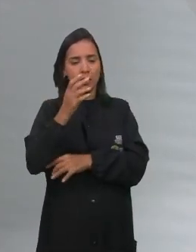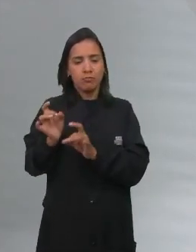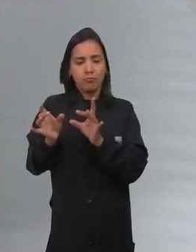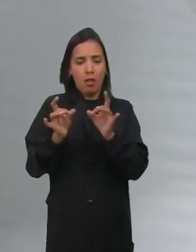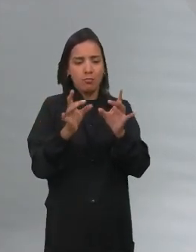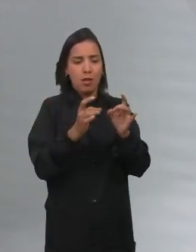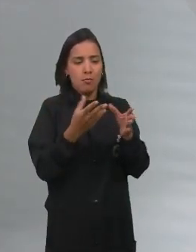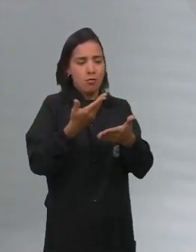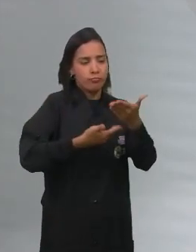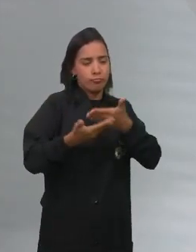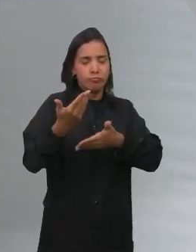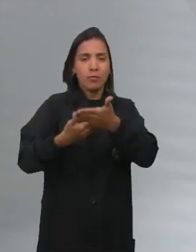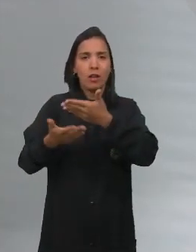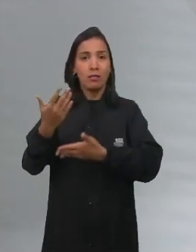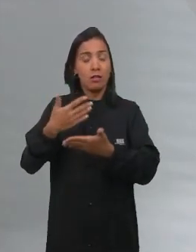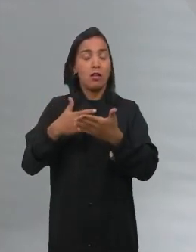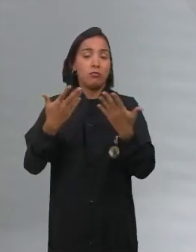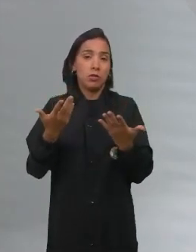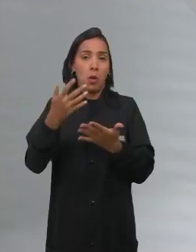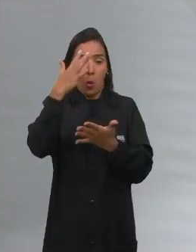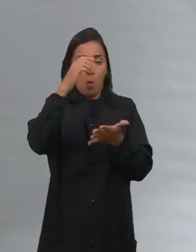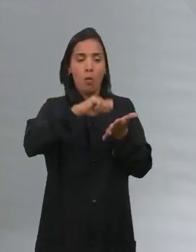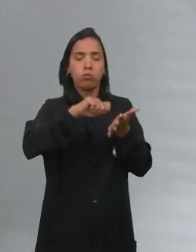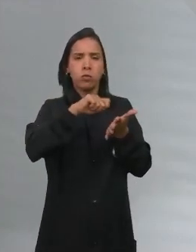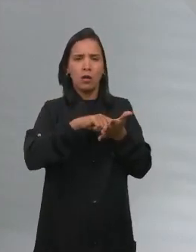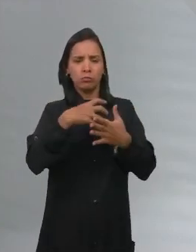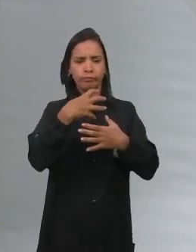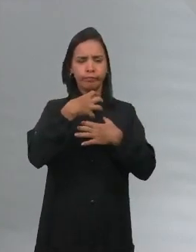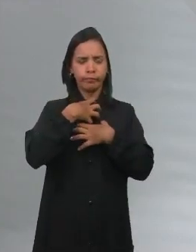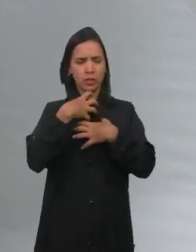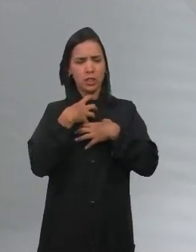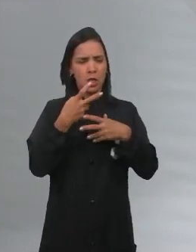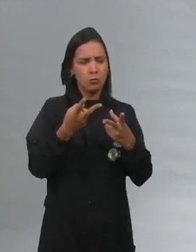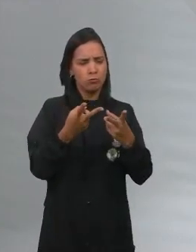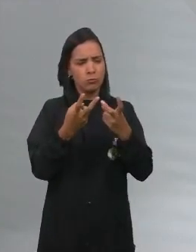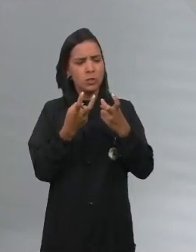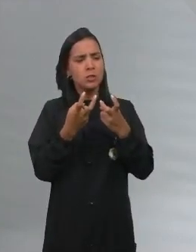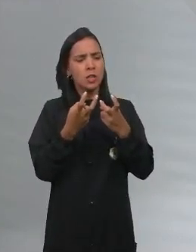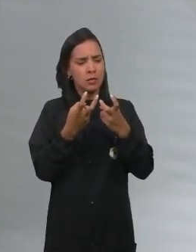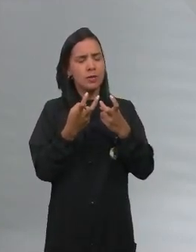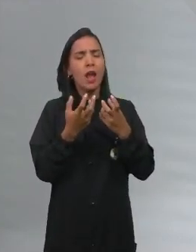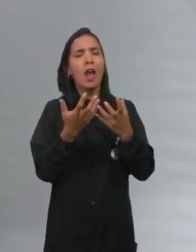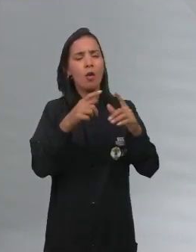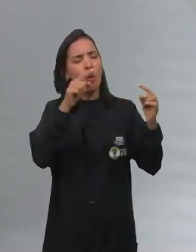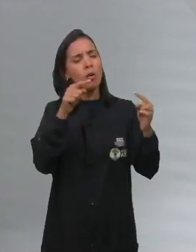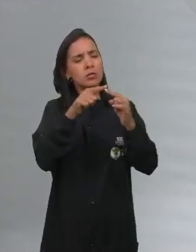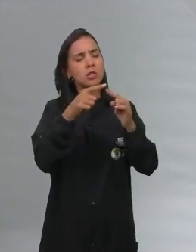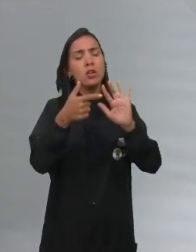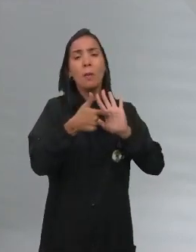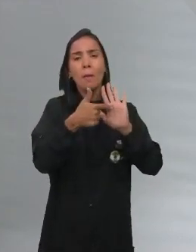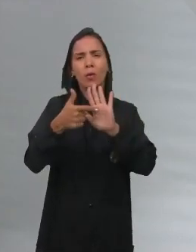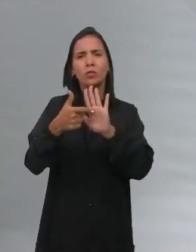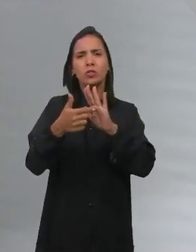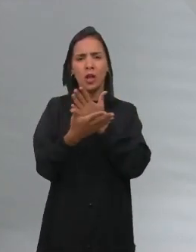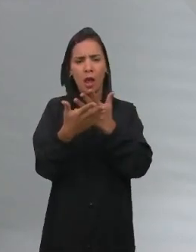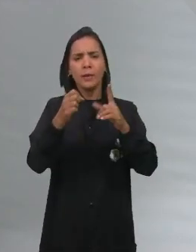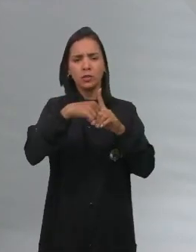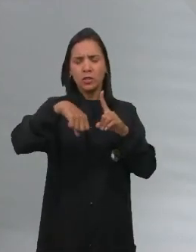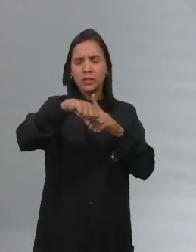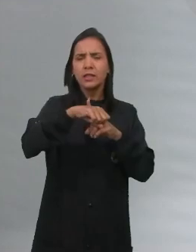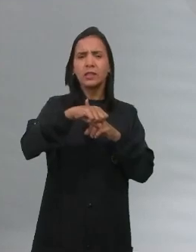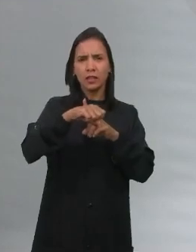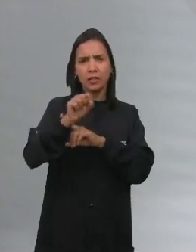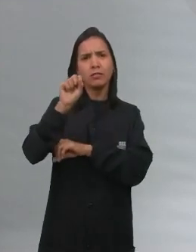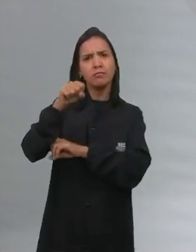comercializados. Então, Castro Alves, ele tem essa sensibilidade de mostrar essa mazela, essa questão social mesmo,